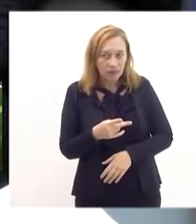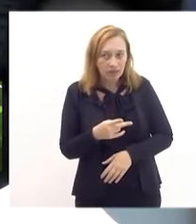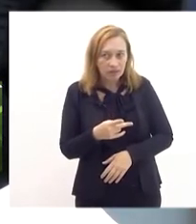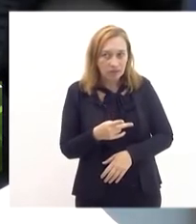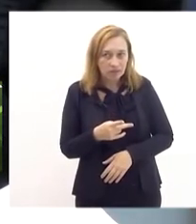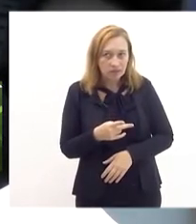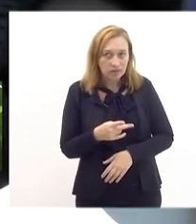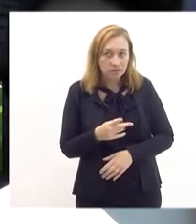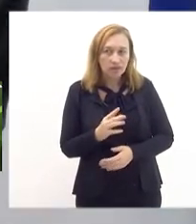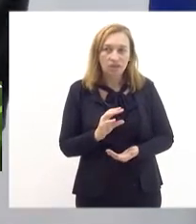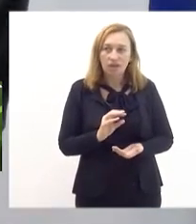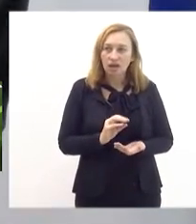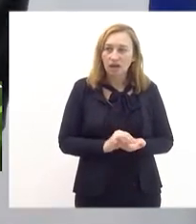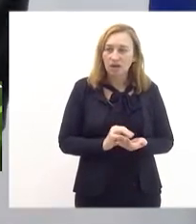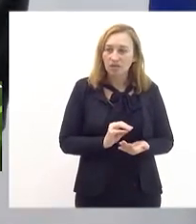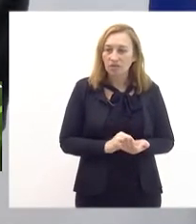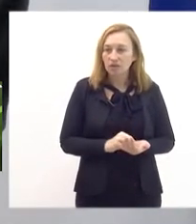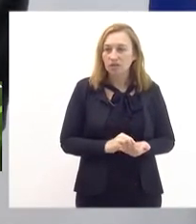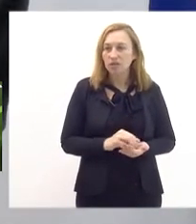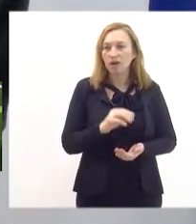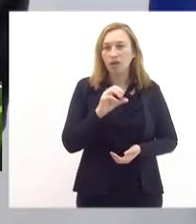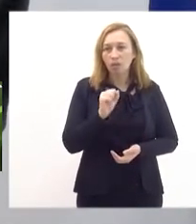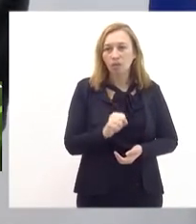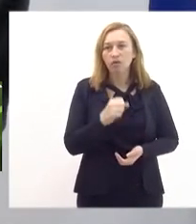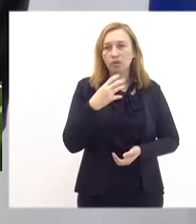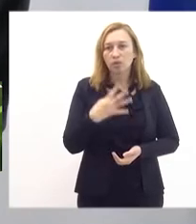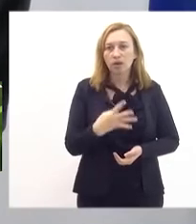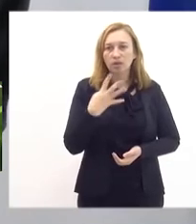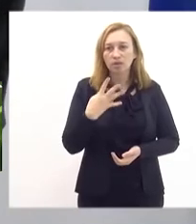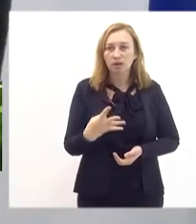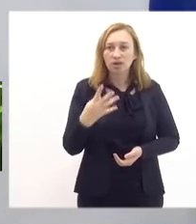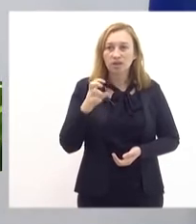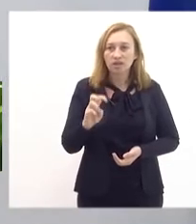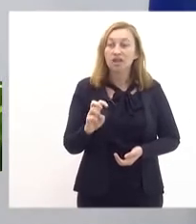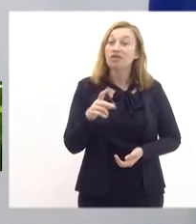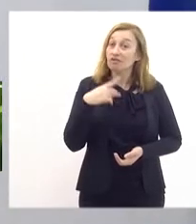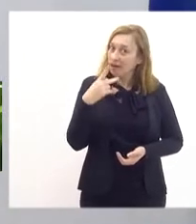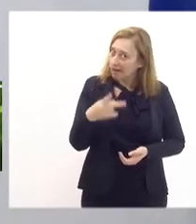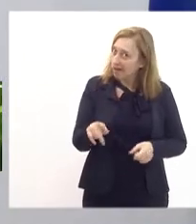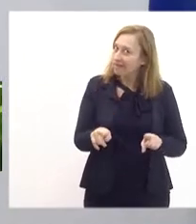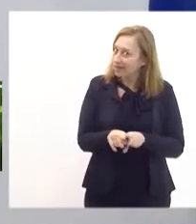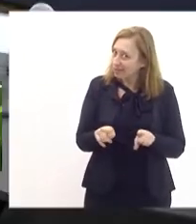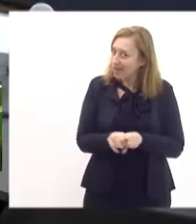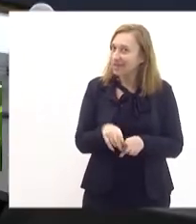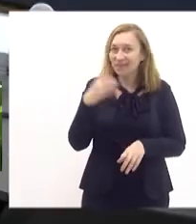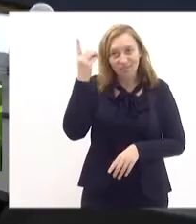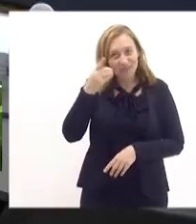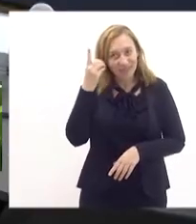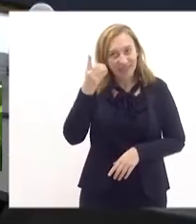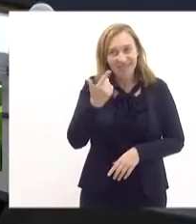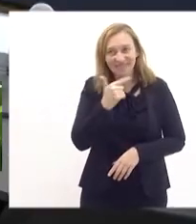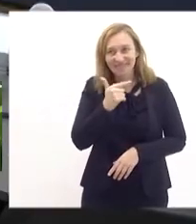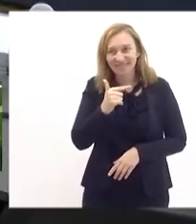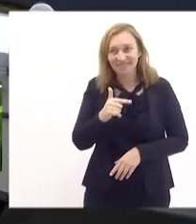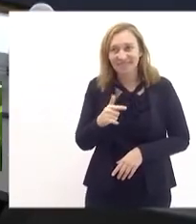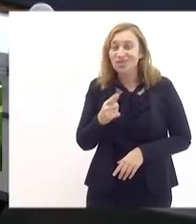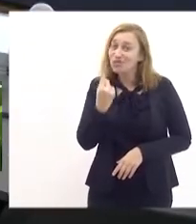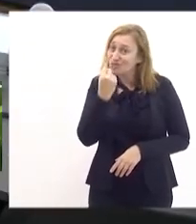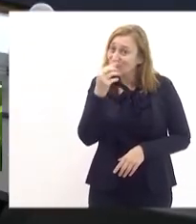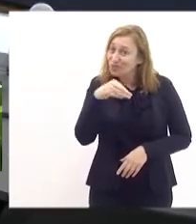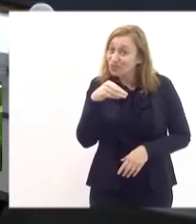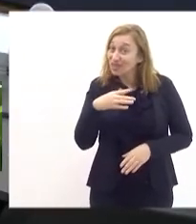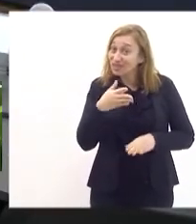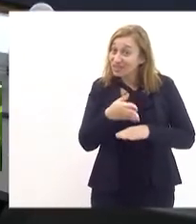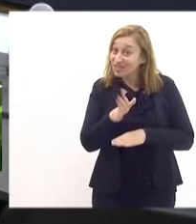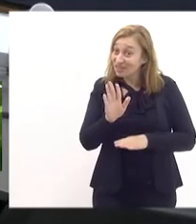a ausência da 8445. Falarei nela ainda, deputado. Um minutinho e já